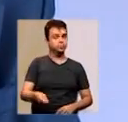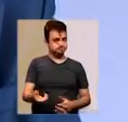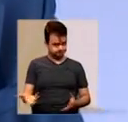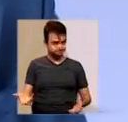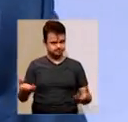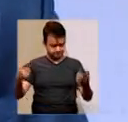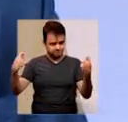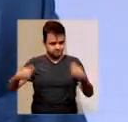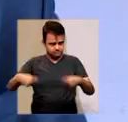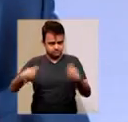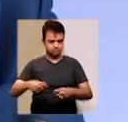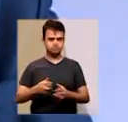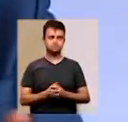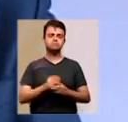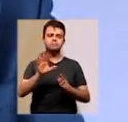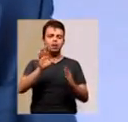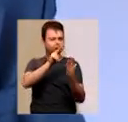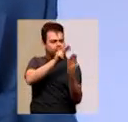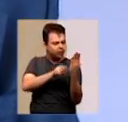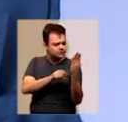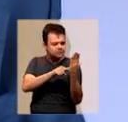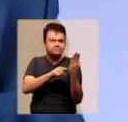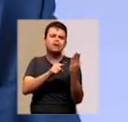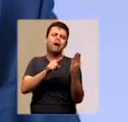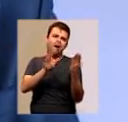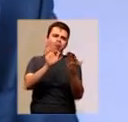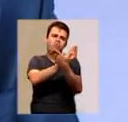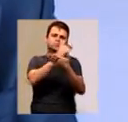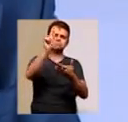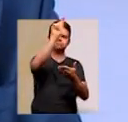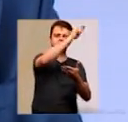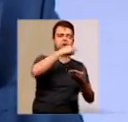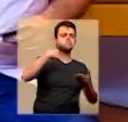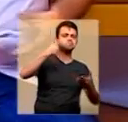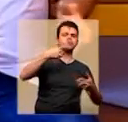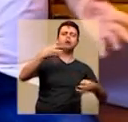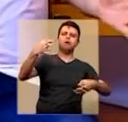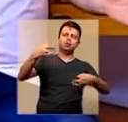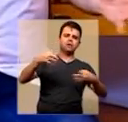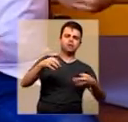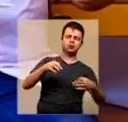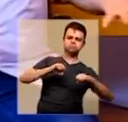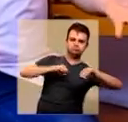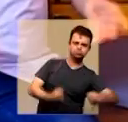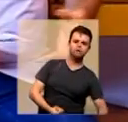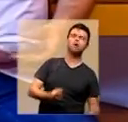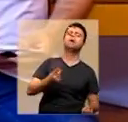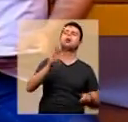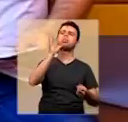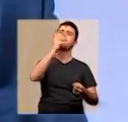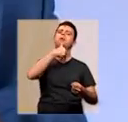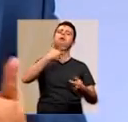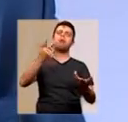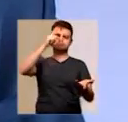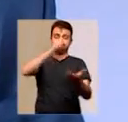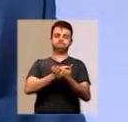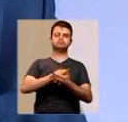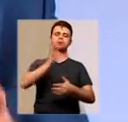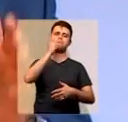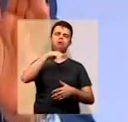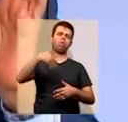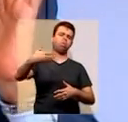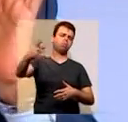rigor. Agora, como comporta interpretações, existem muitos recursos. É o processo e demora um pouco natural. mais. Natural das coisas. Mas,